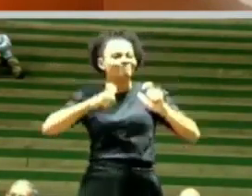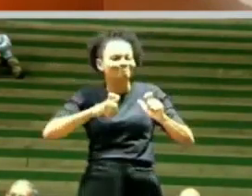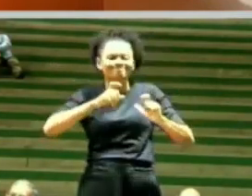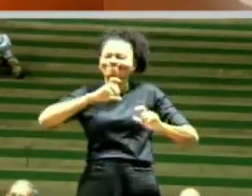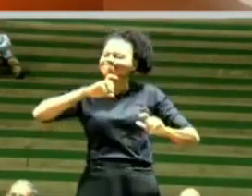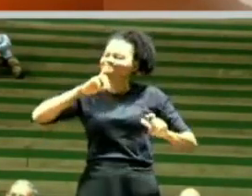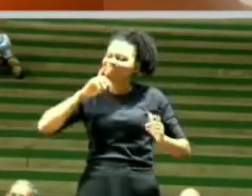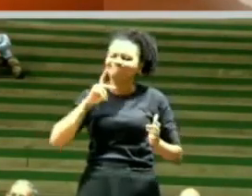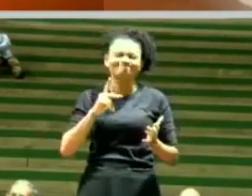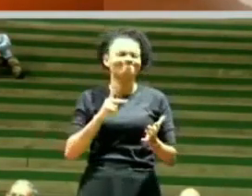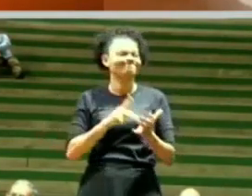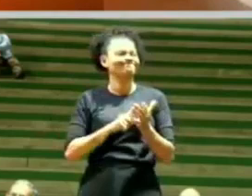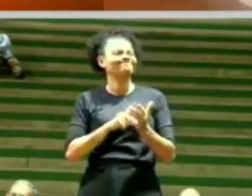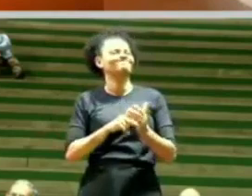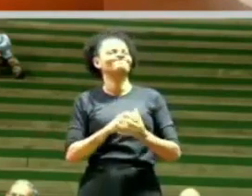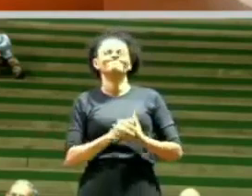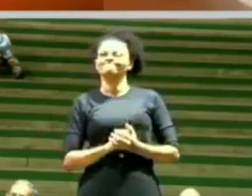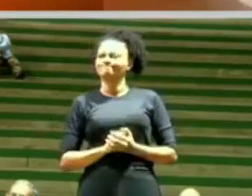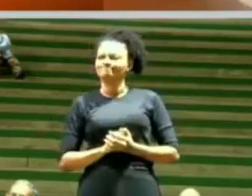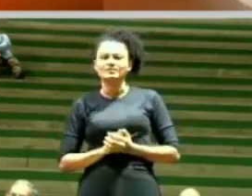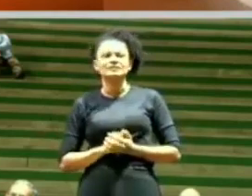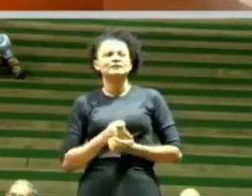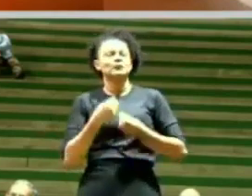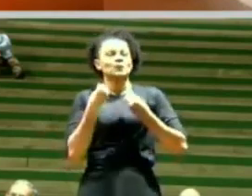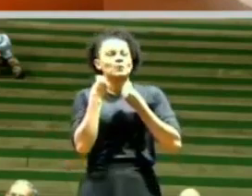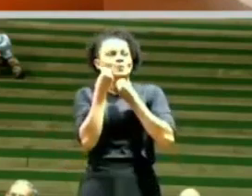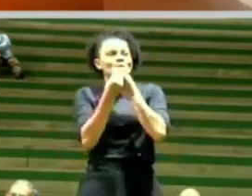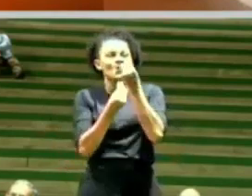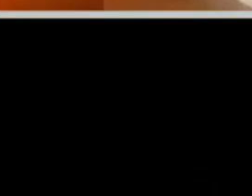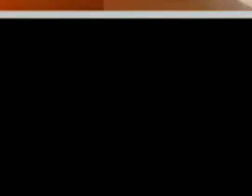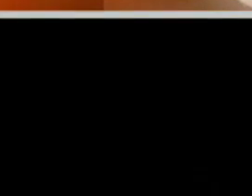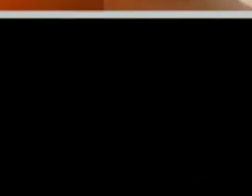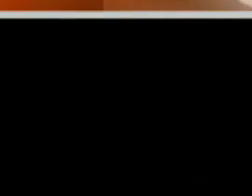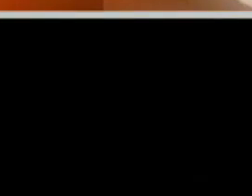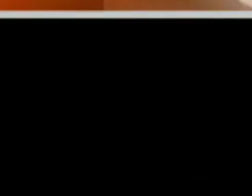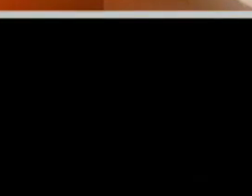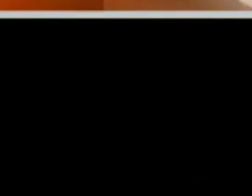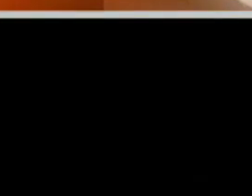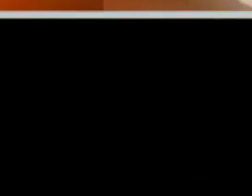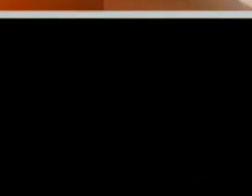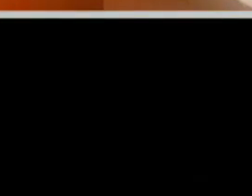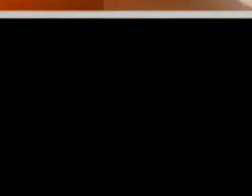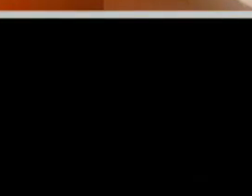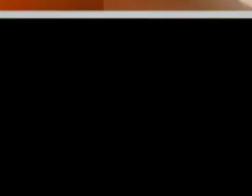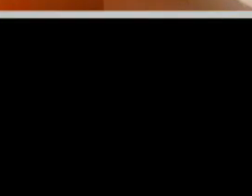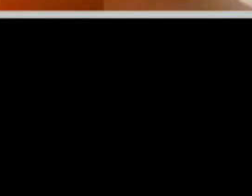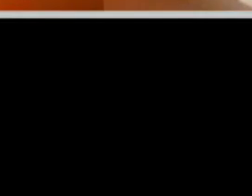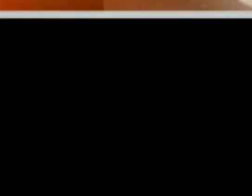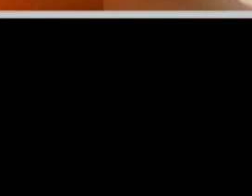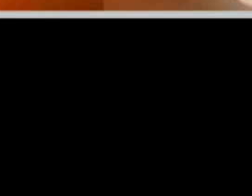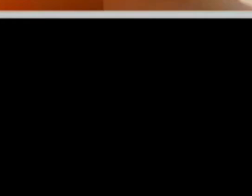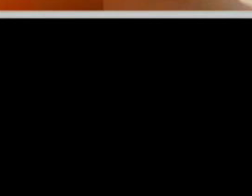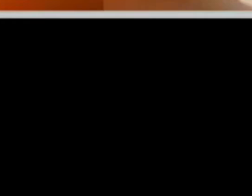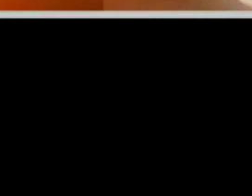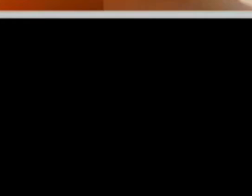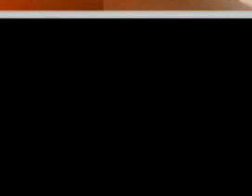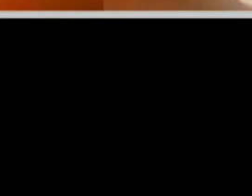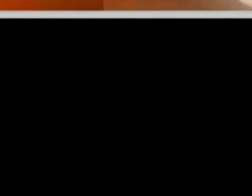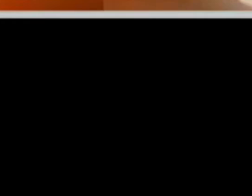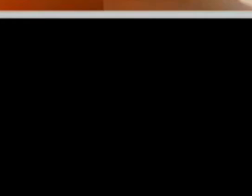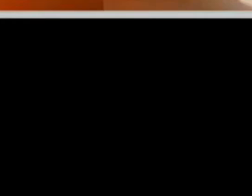realmente estava a solução para o problema da sua